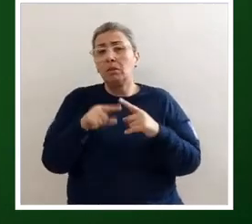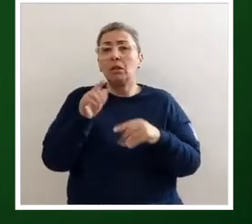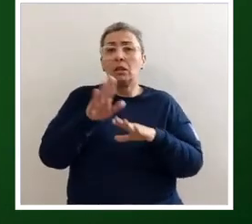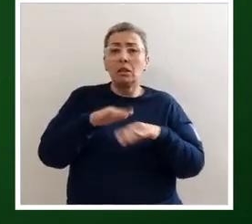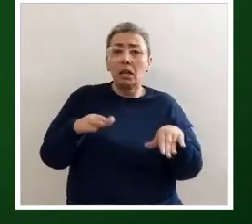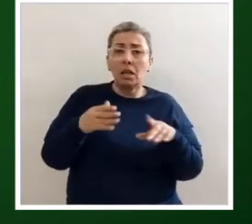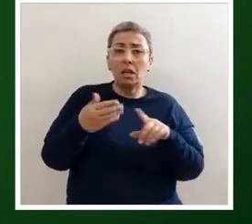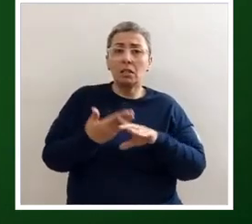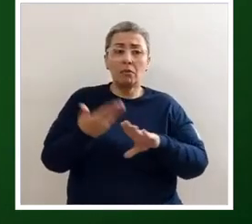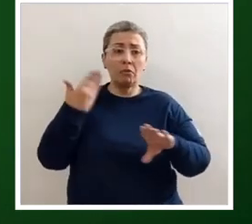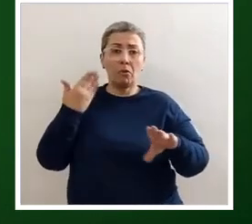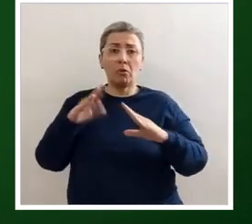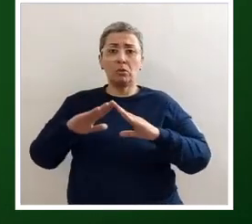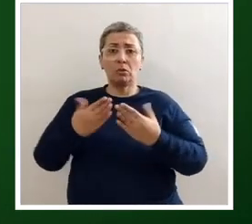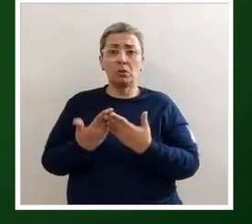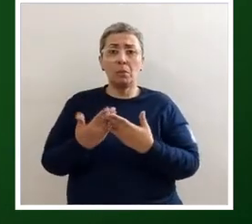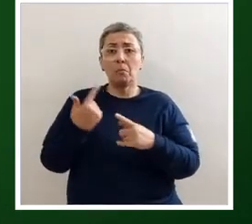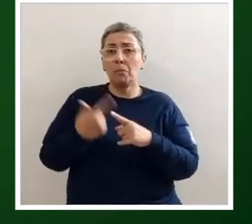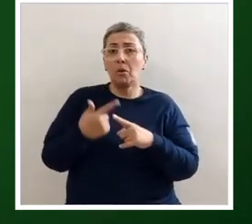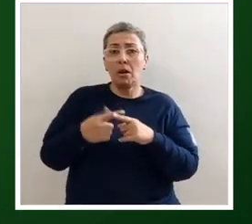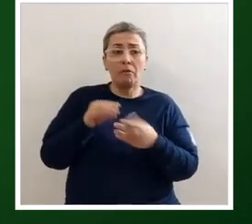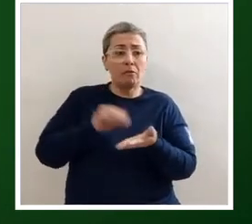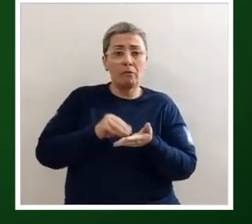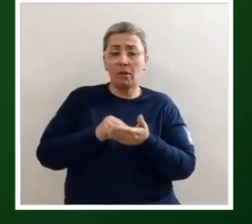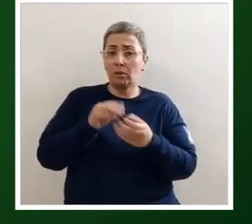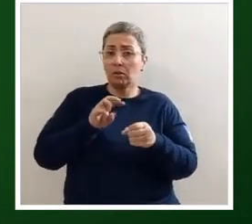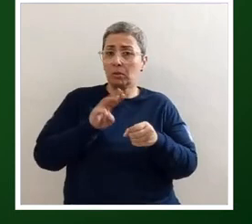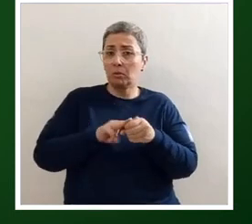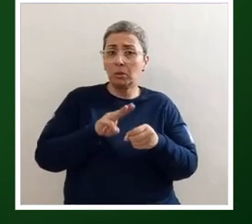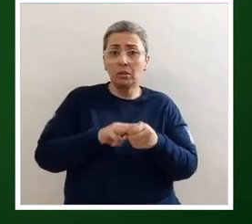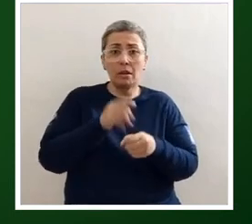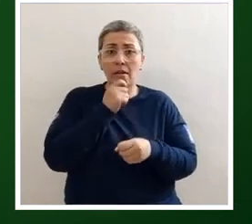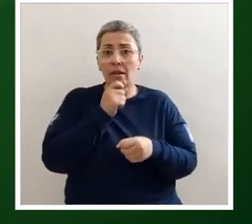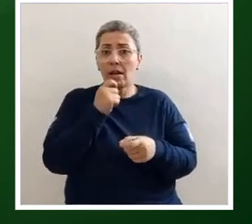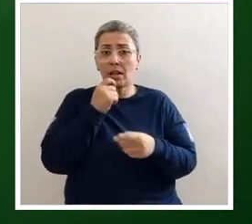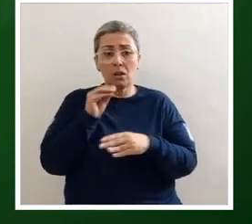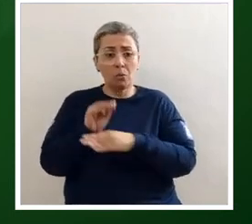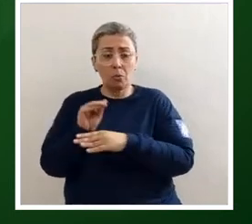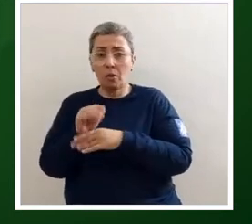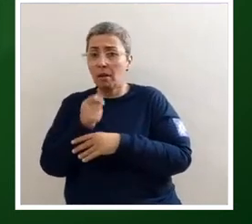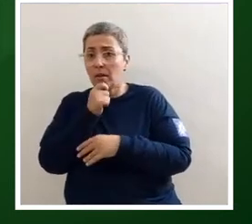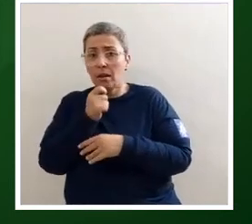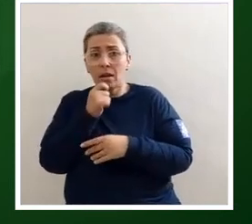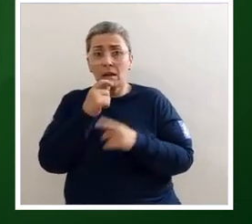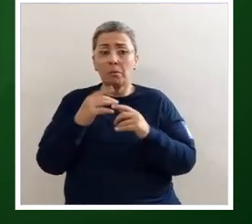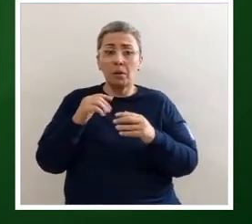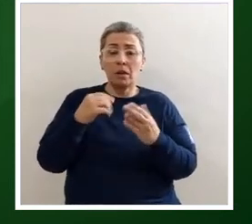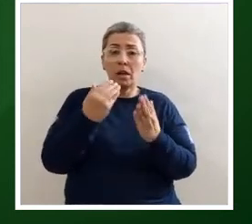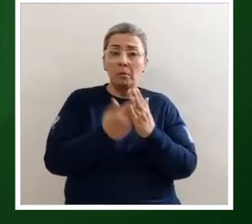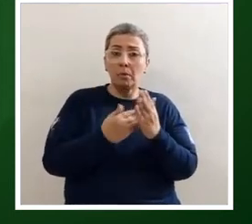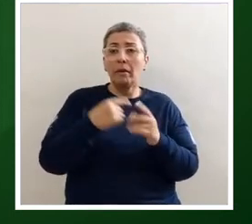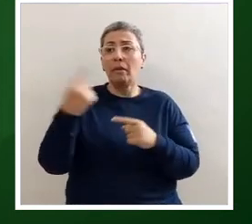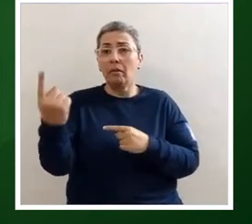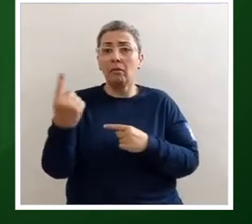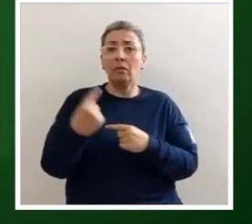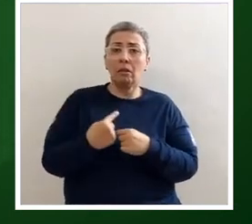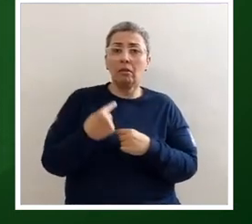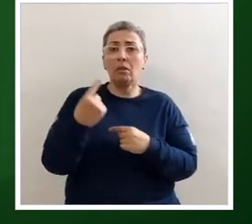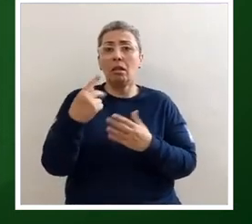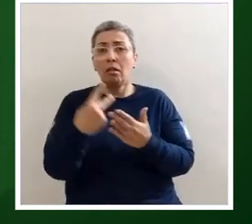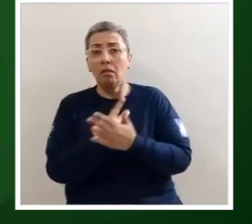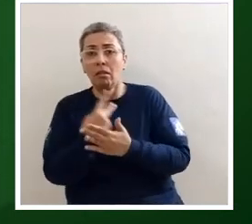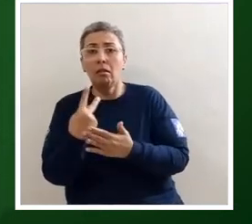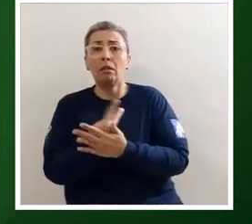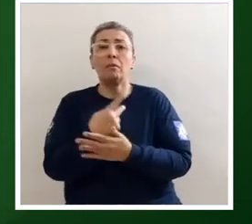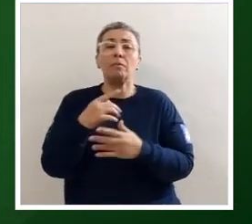criança ficava fora da escola porque não tinha o transporte ainda porque não tinham cuidador porque os processos iam e voltavam tinham